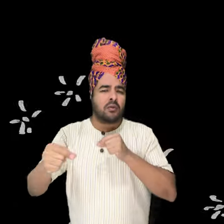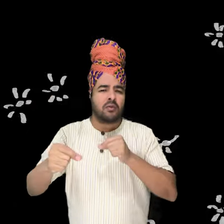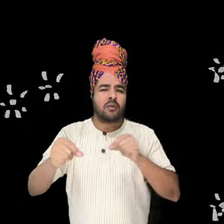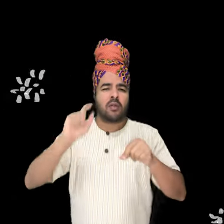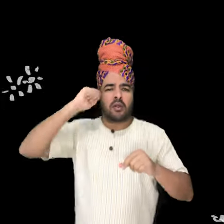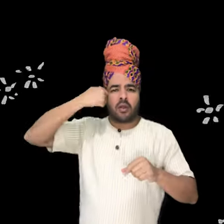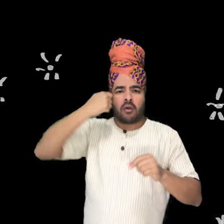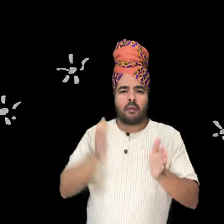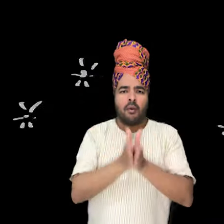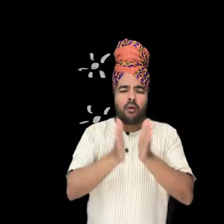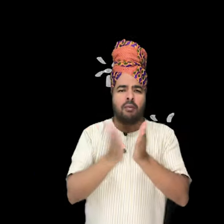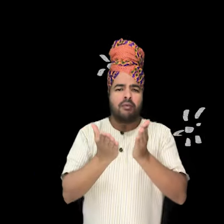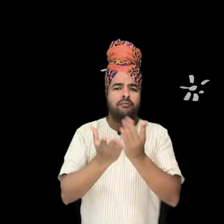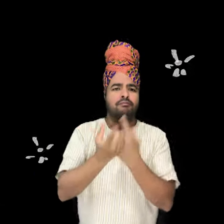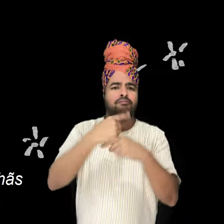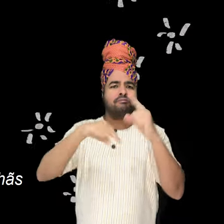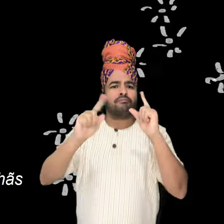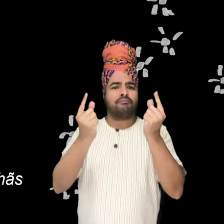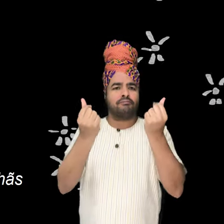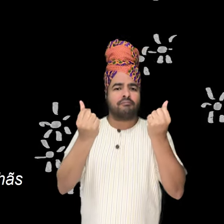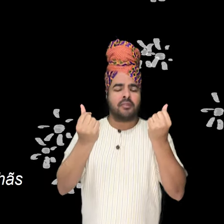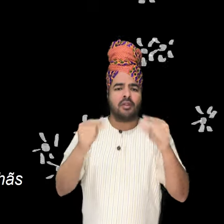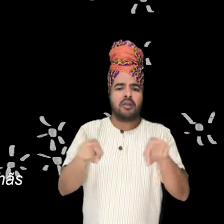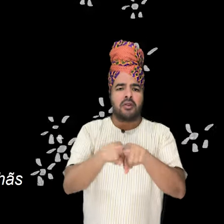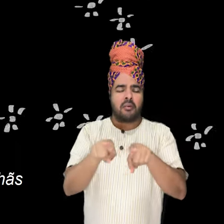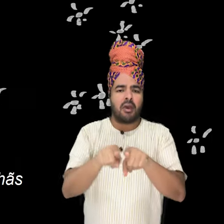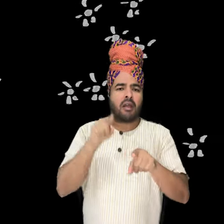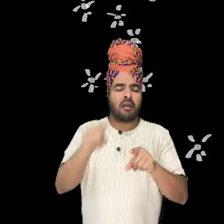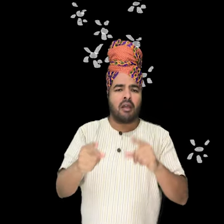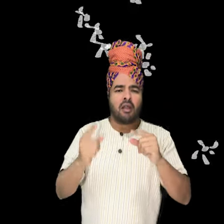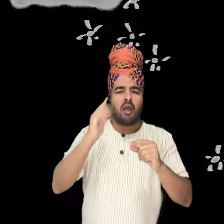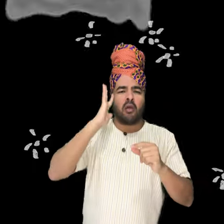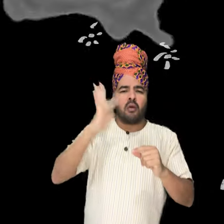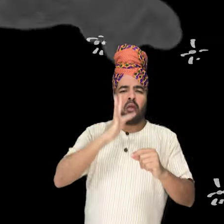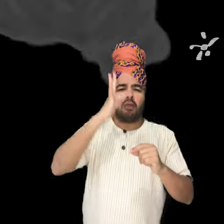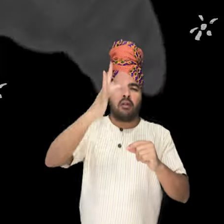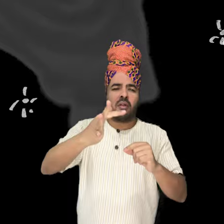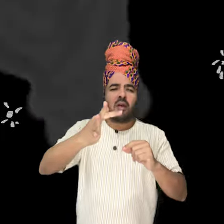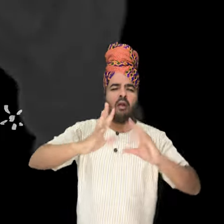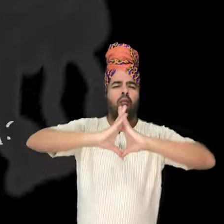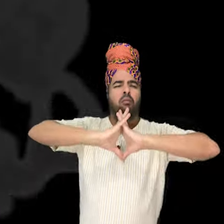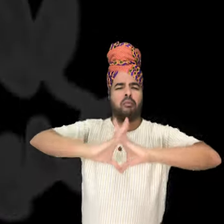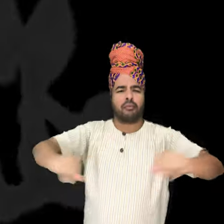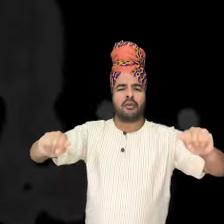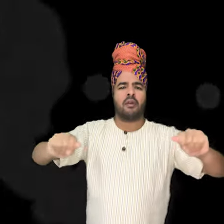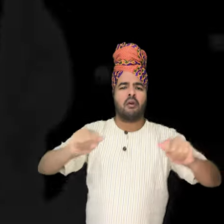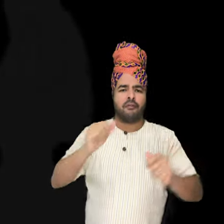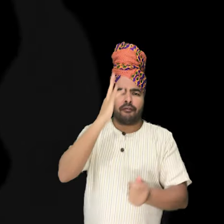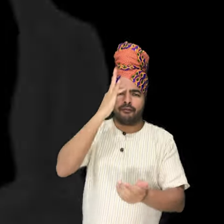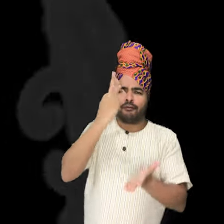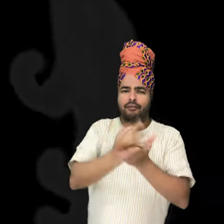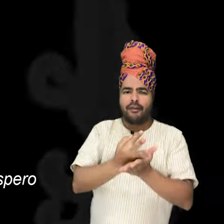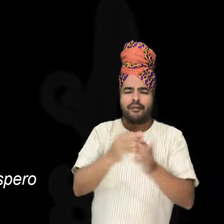pobres e rir flor dente-de-leão solta as sementes ao vento um sonhos é amamos o homem de fé e o